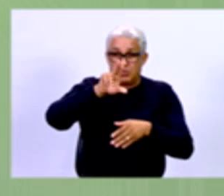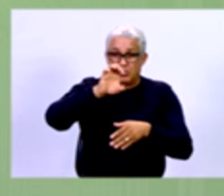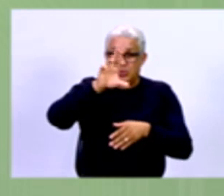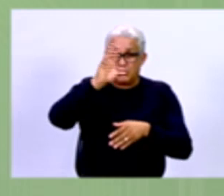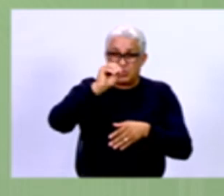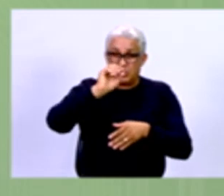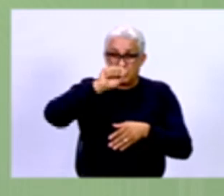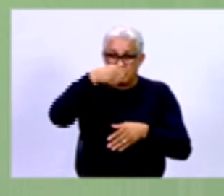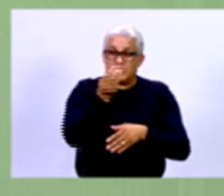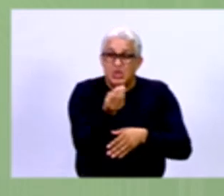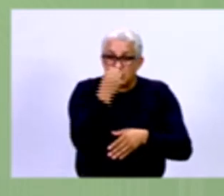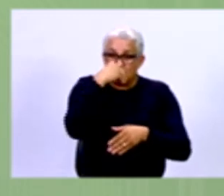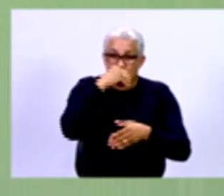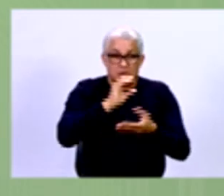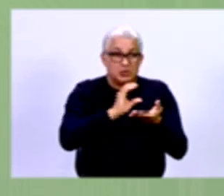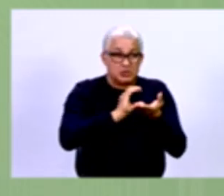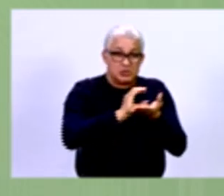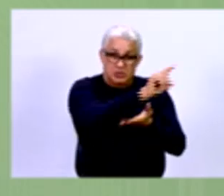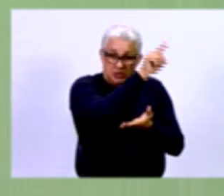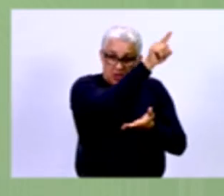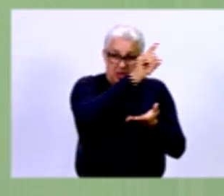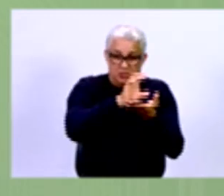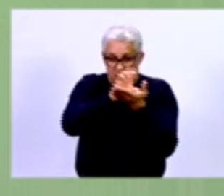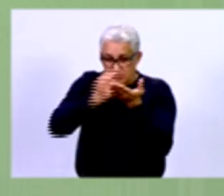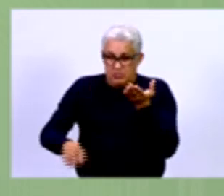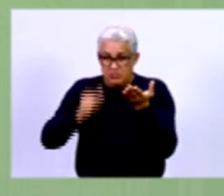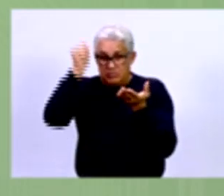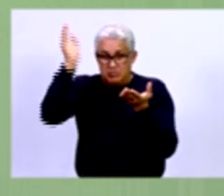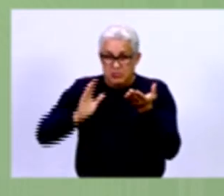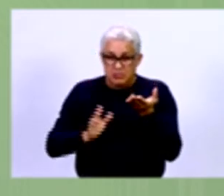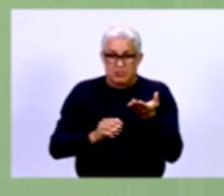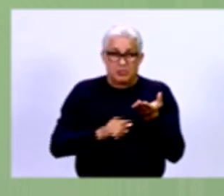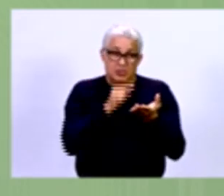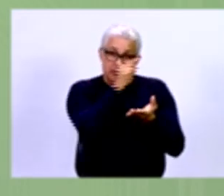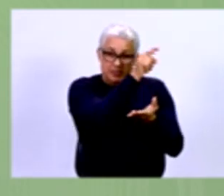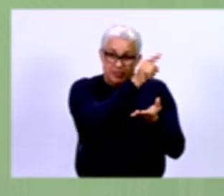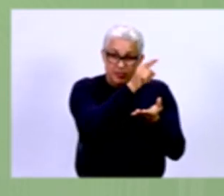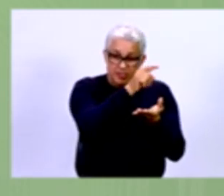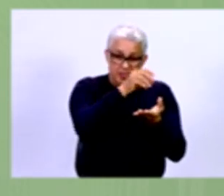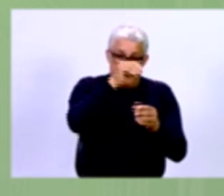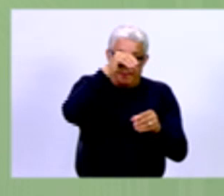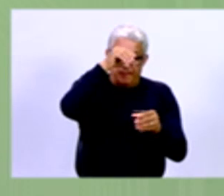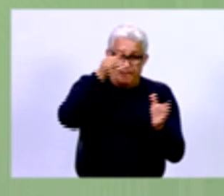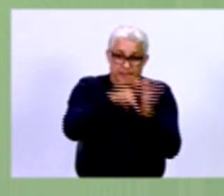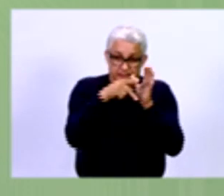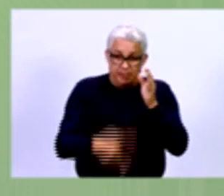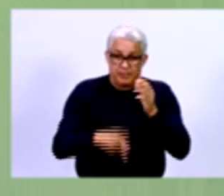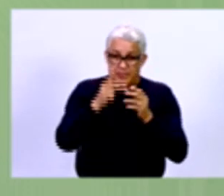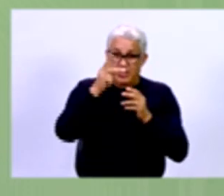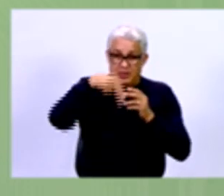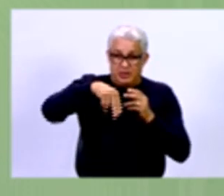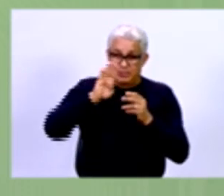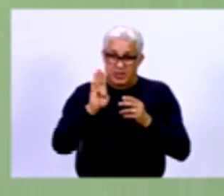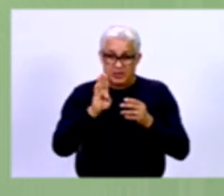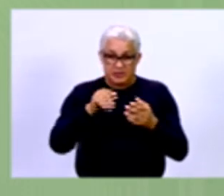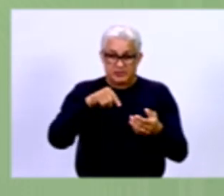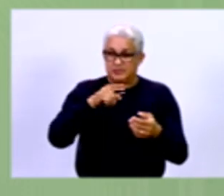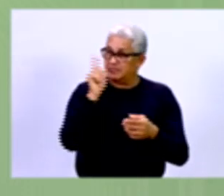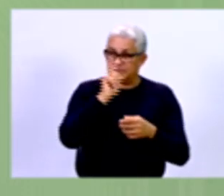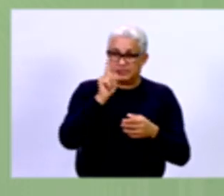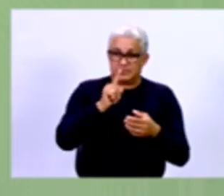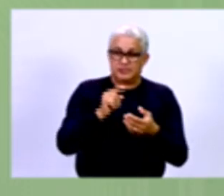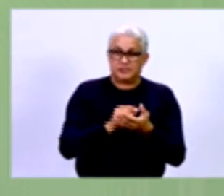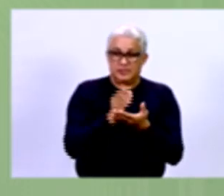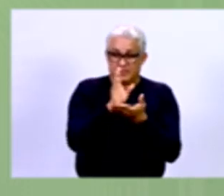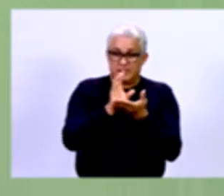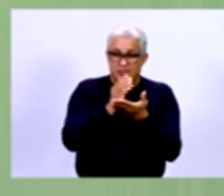enviar para a sua matriz. Essa renda remetida ao exterior não faz parte do nosso PNB. O PNB está muito ligado, então, aos nossos nacionais, porque